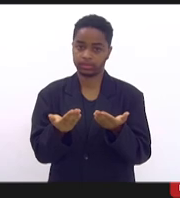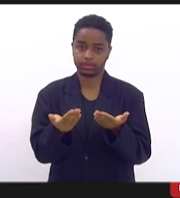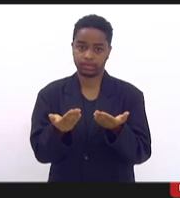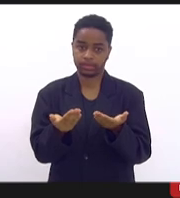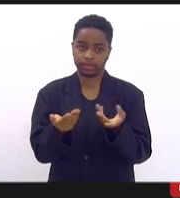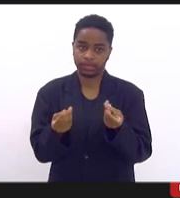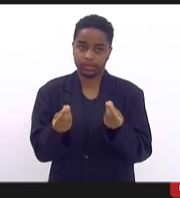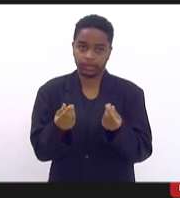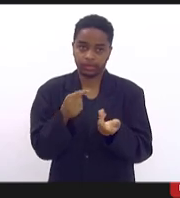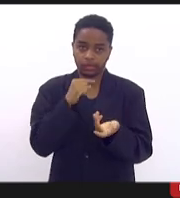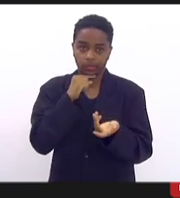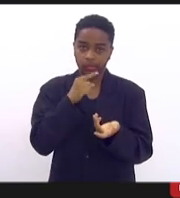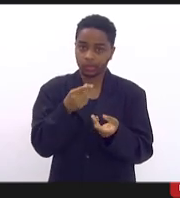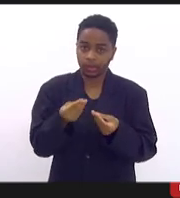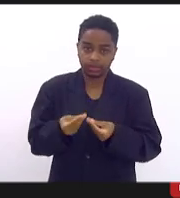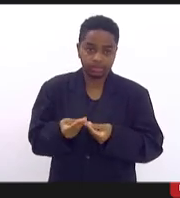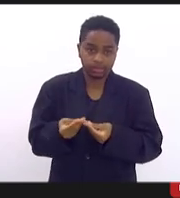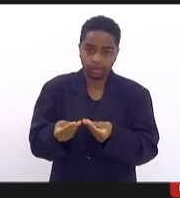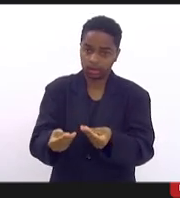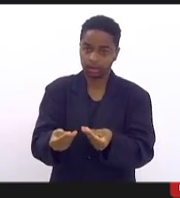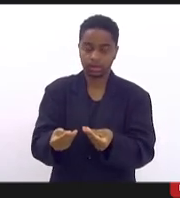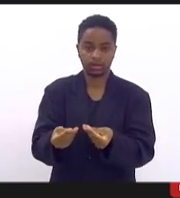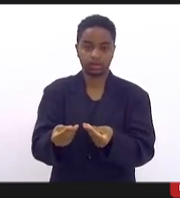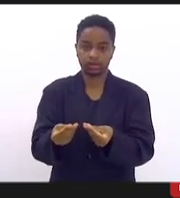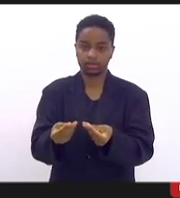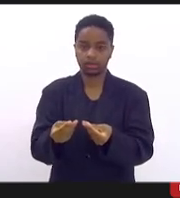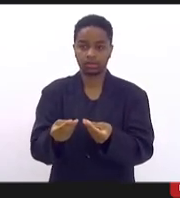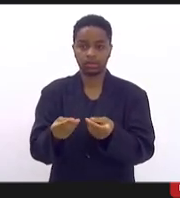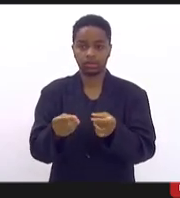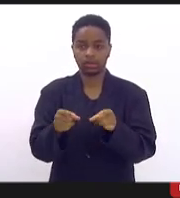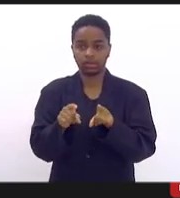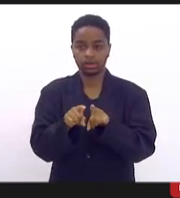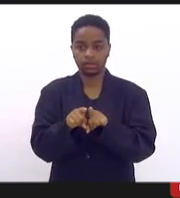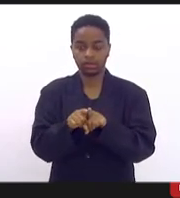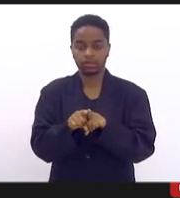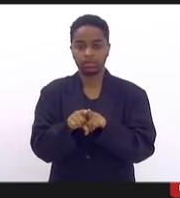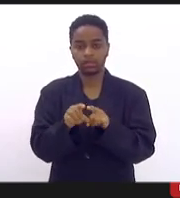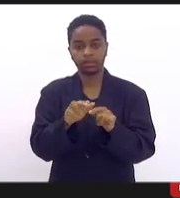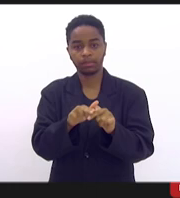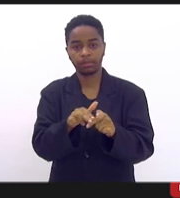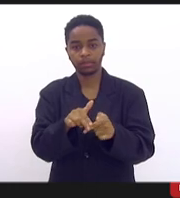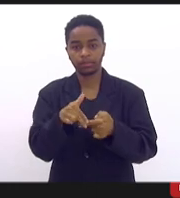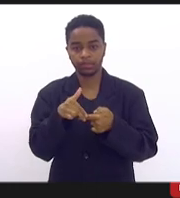de fazer a entrega em função